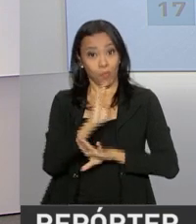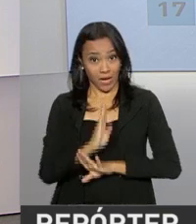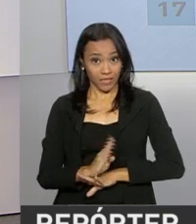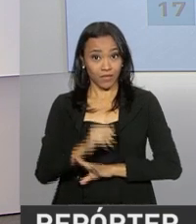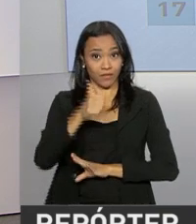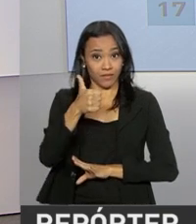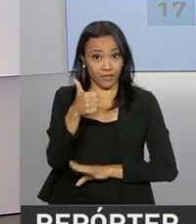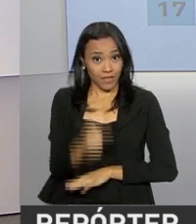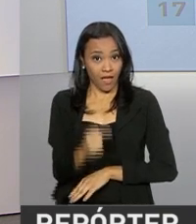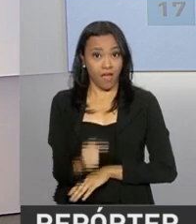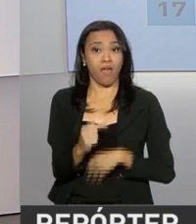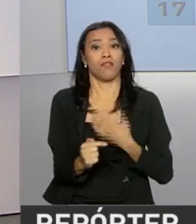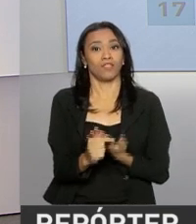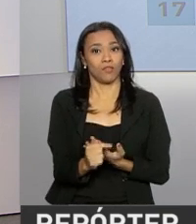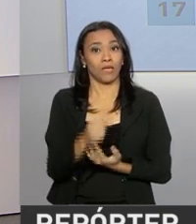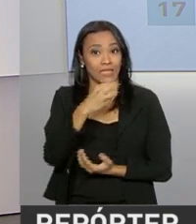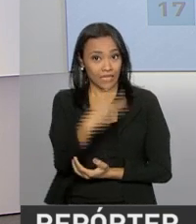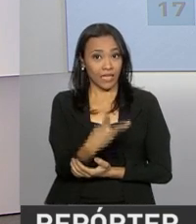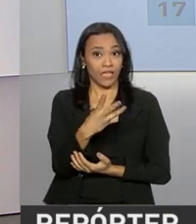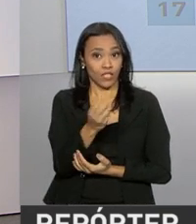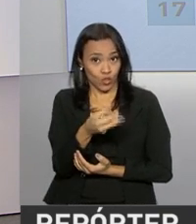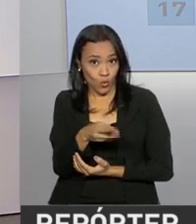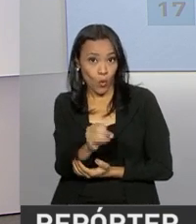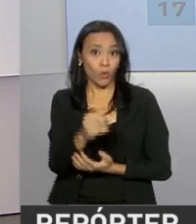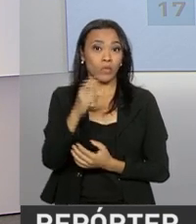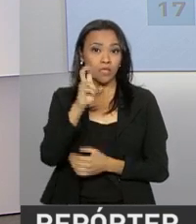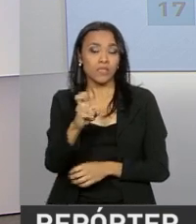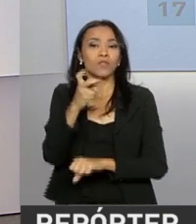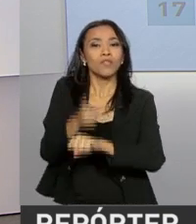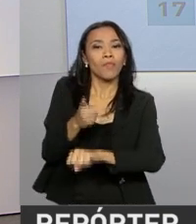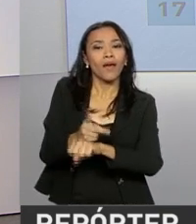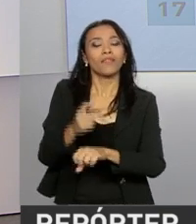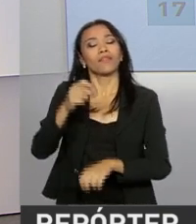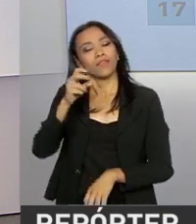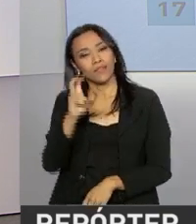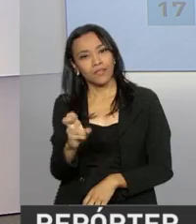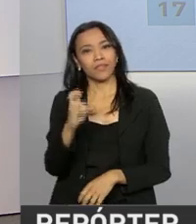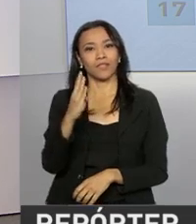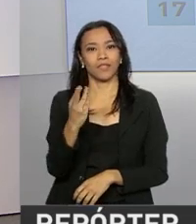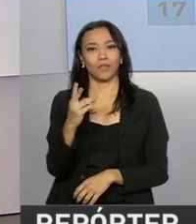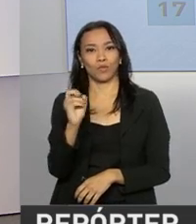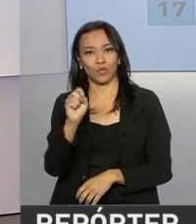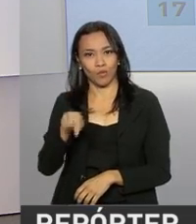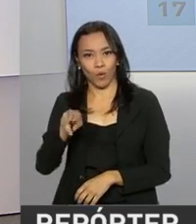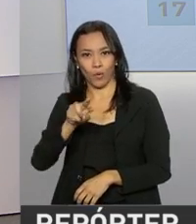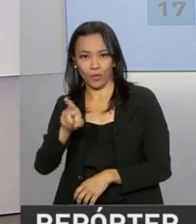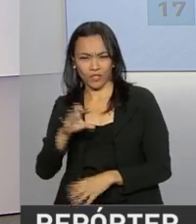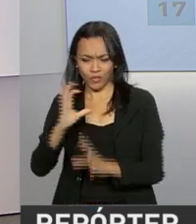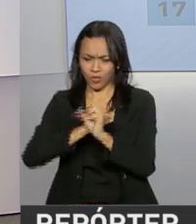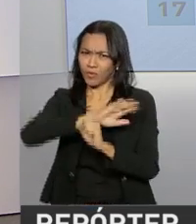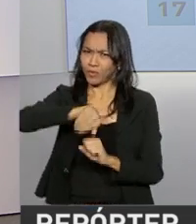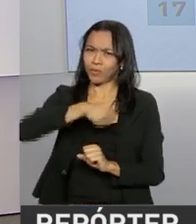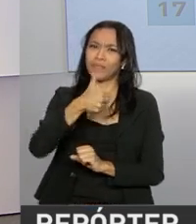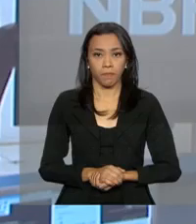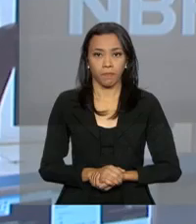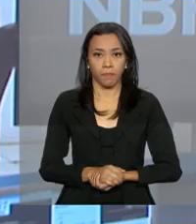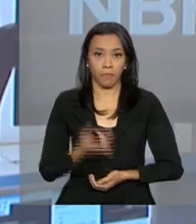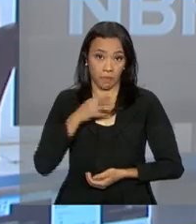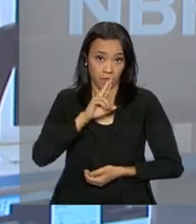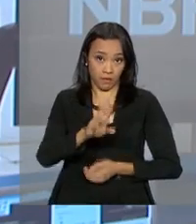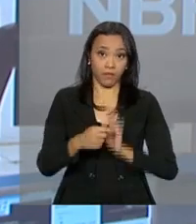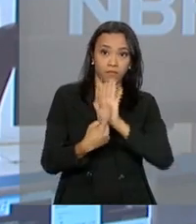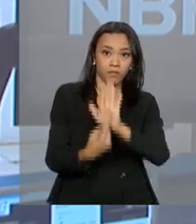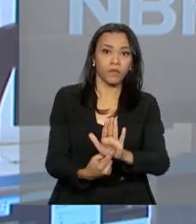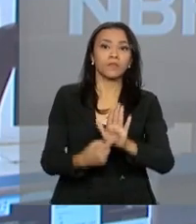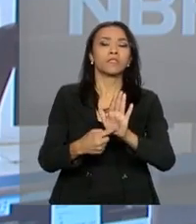na 17ª posição, com 3 de ouro, 5 de prata e também 5 de bronze, somando 13 medalhas. E com